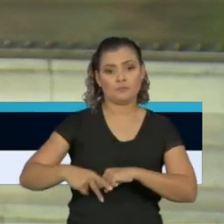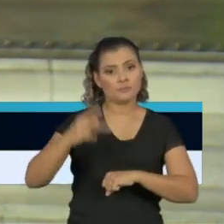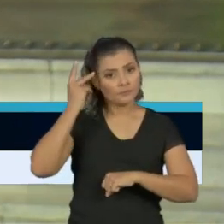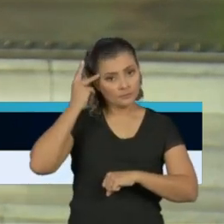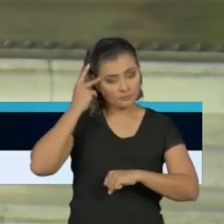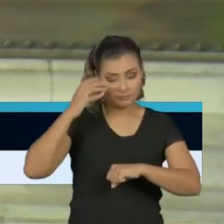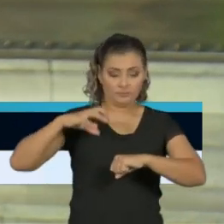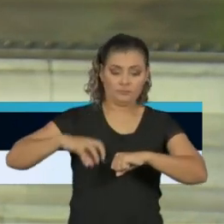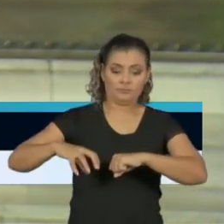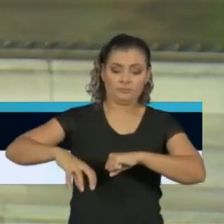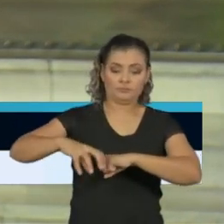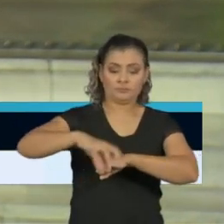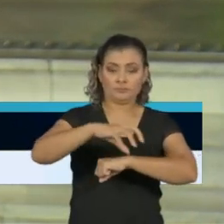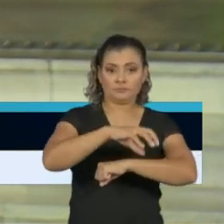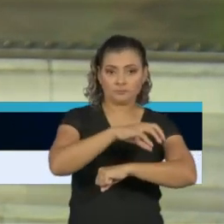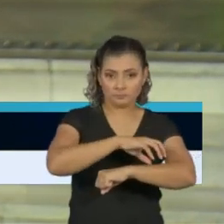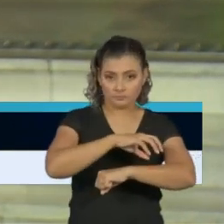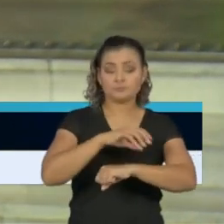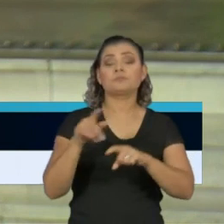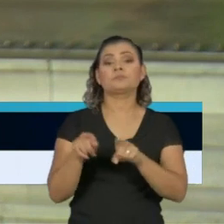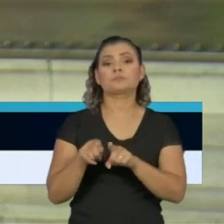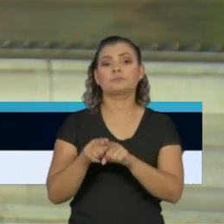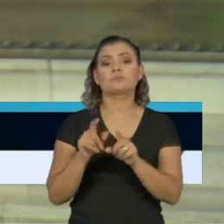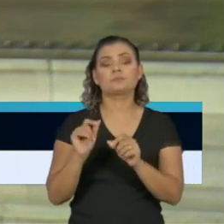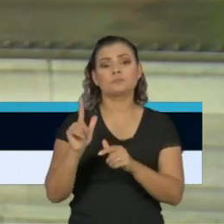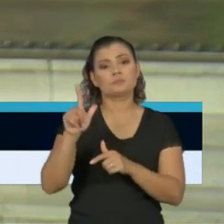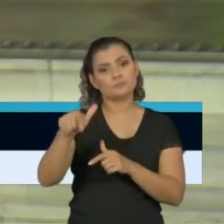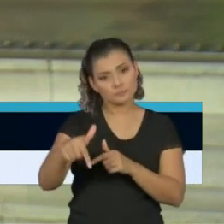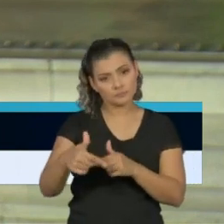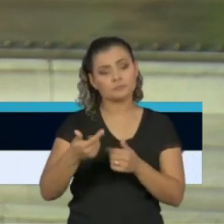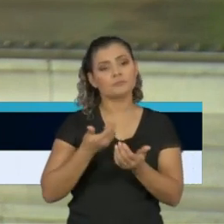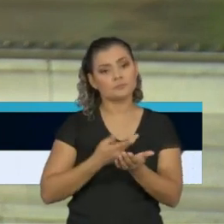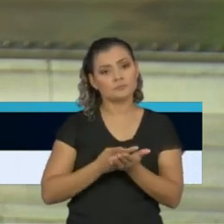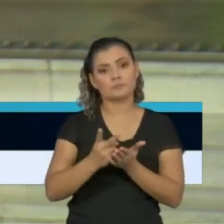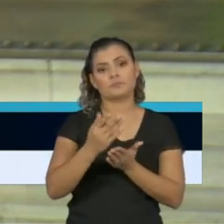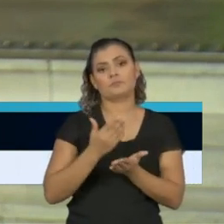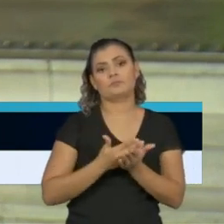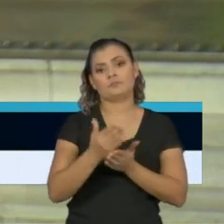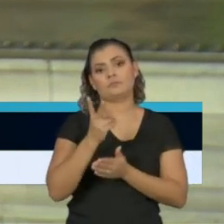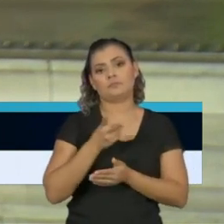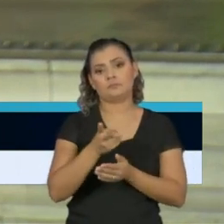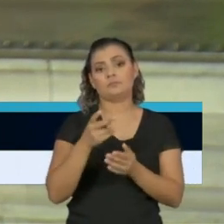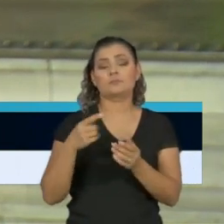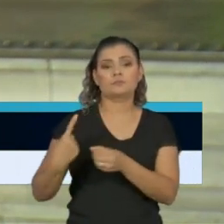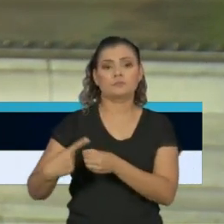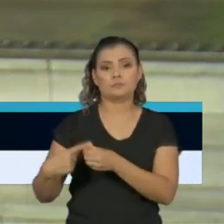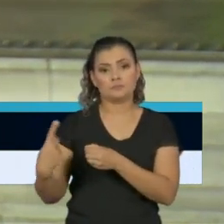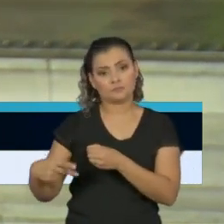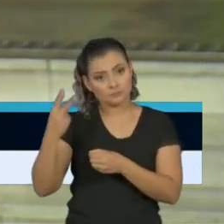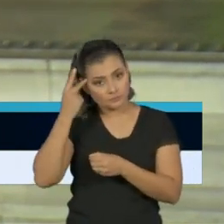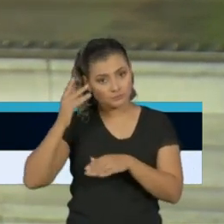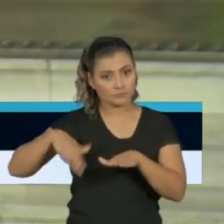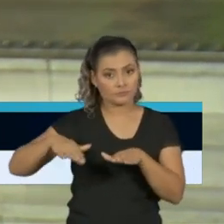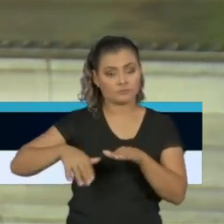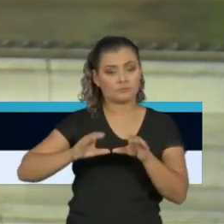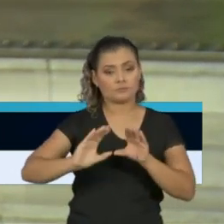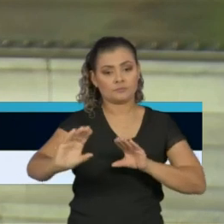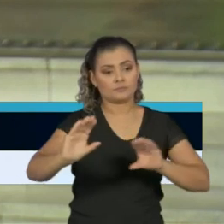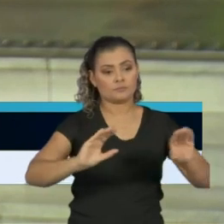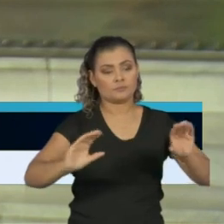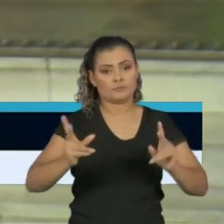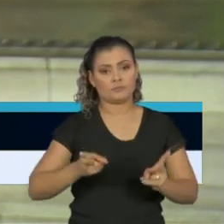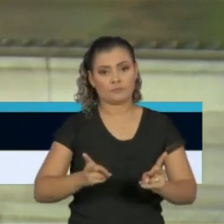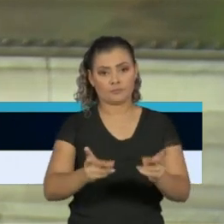na região metropolitana e, na sequência, para o interior do estado e o litoral.